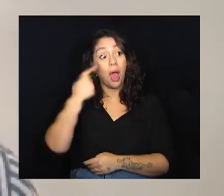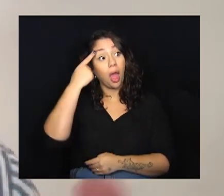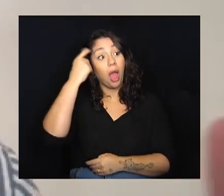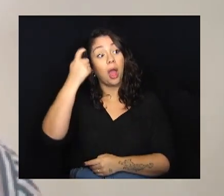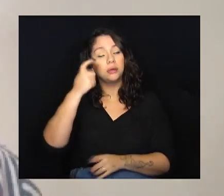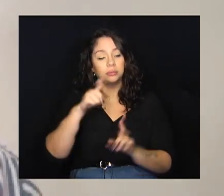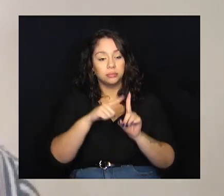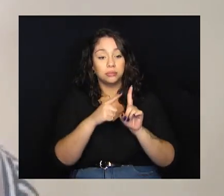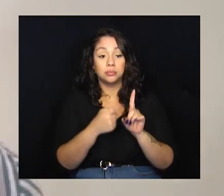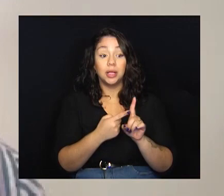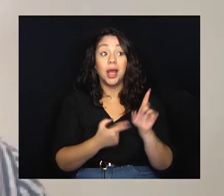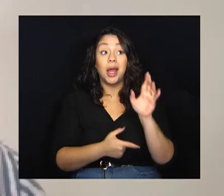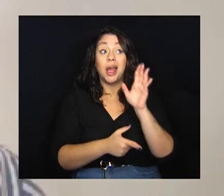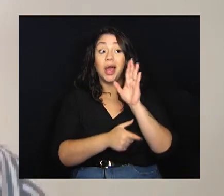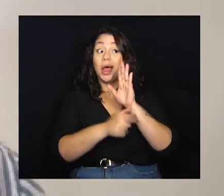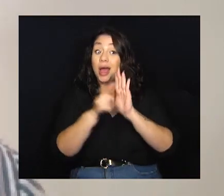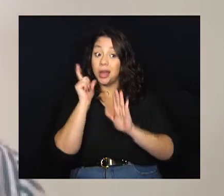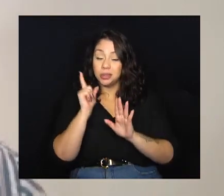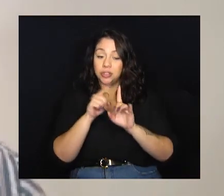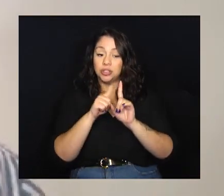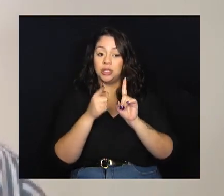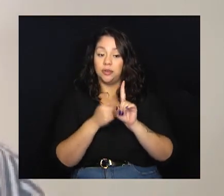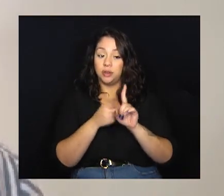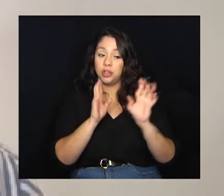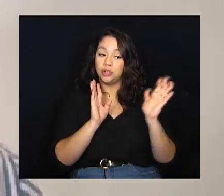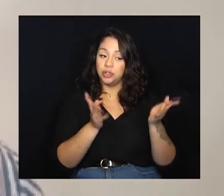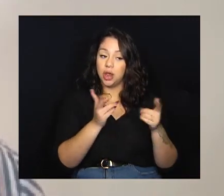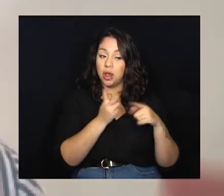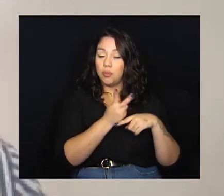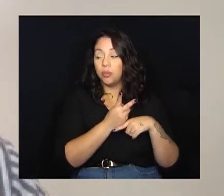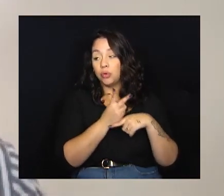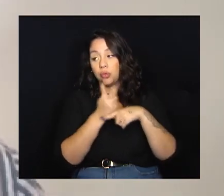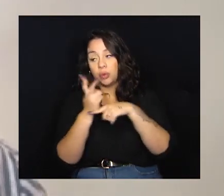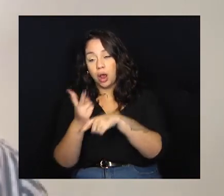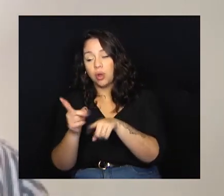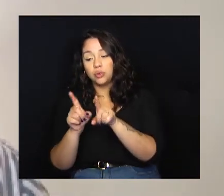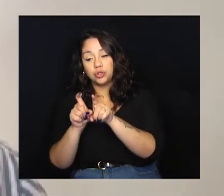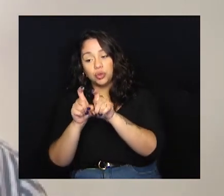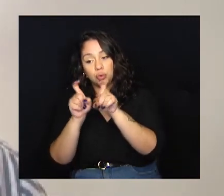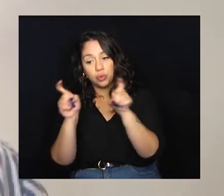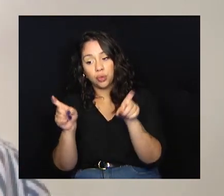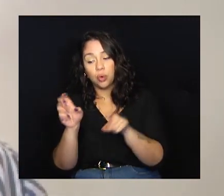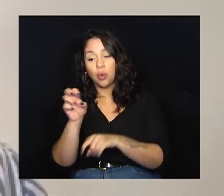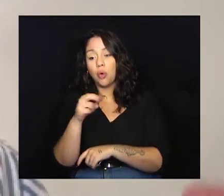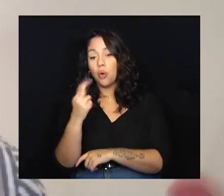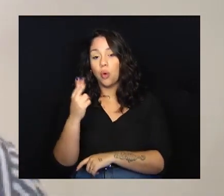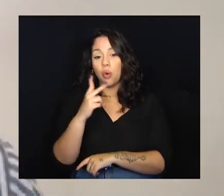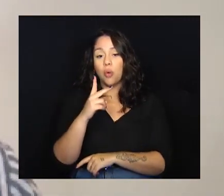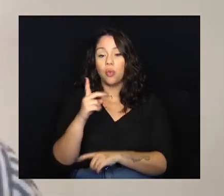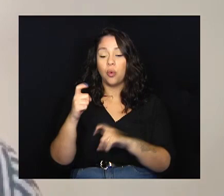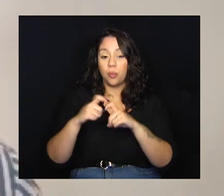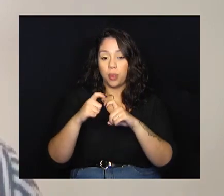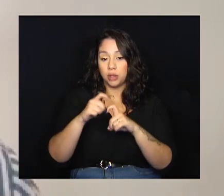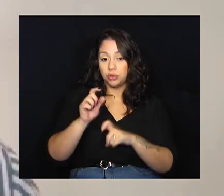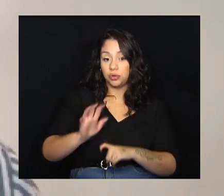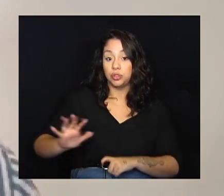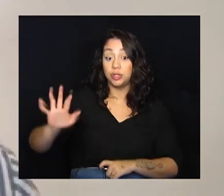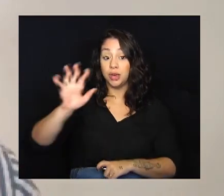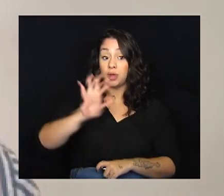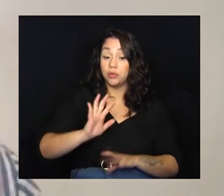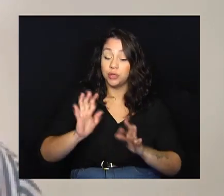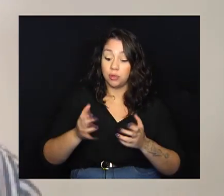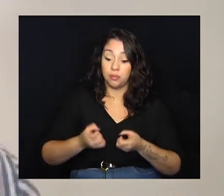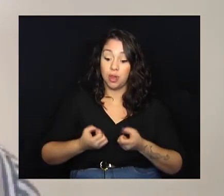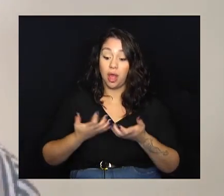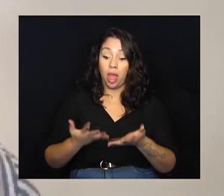ideal é o casal antes de engravidar procurar um médico ginecologista ou um clínico geral que seja e expor essa vontade porque